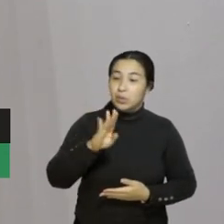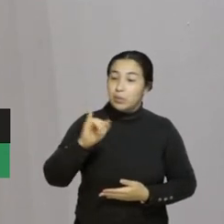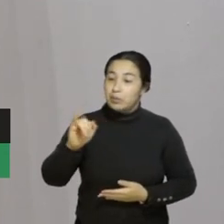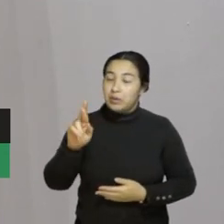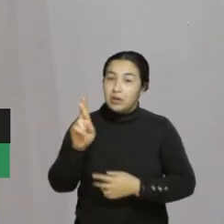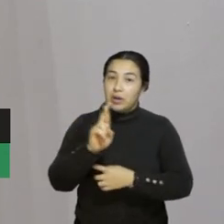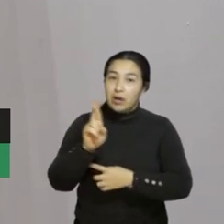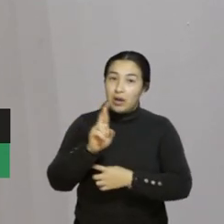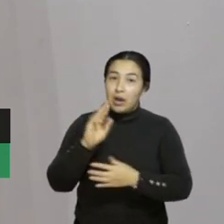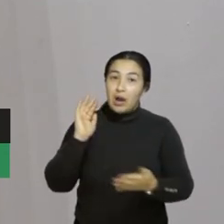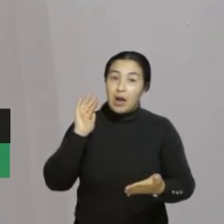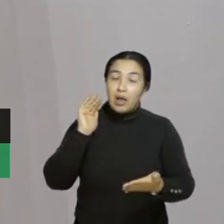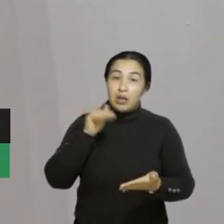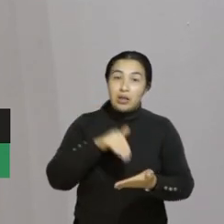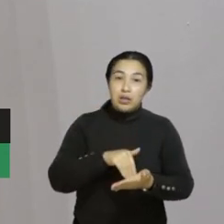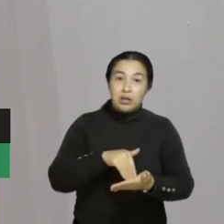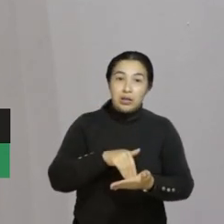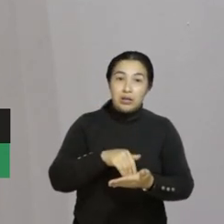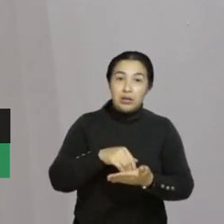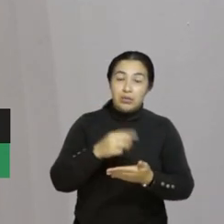até